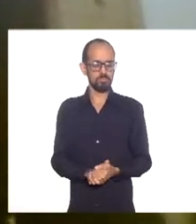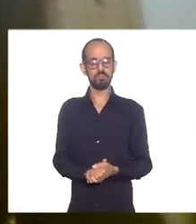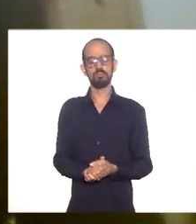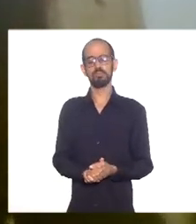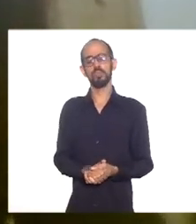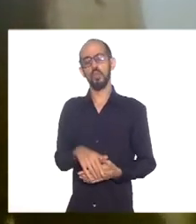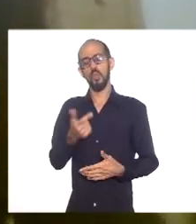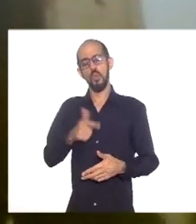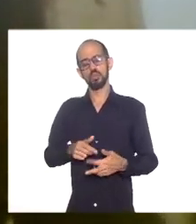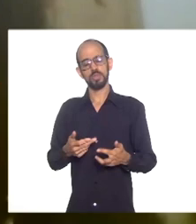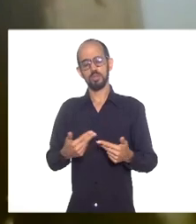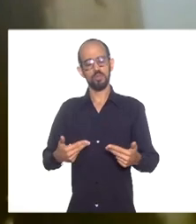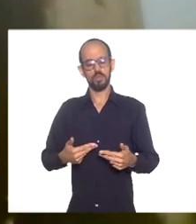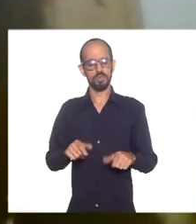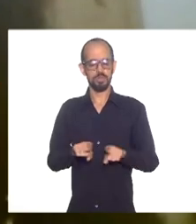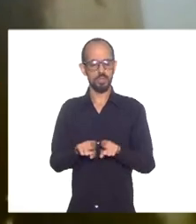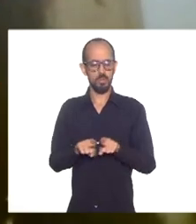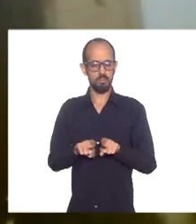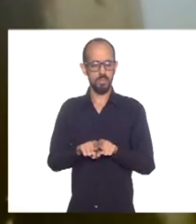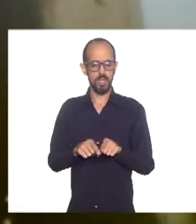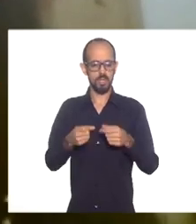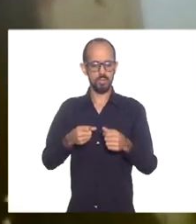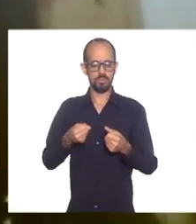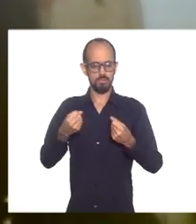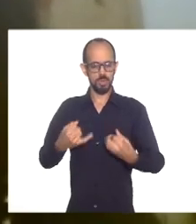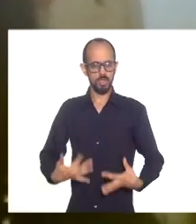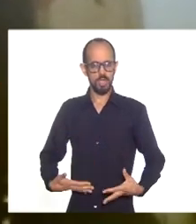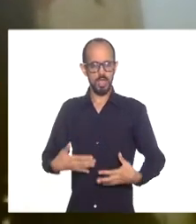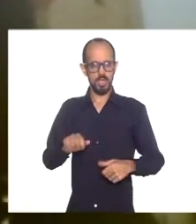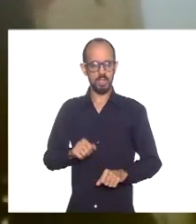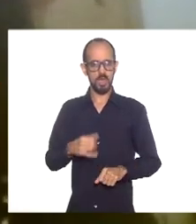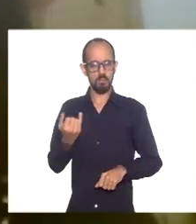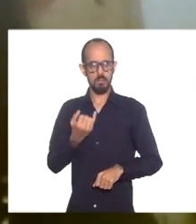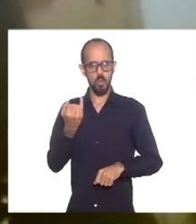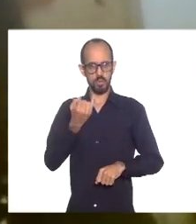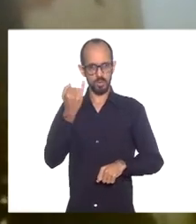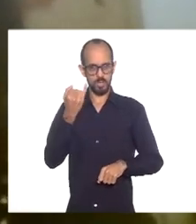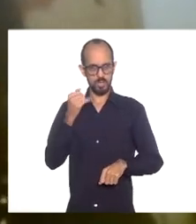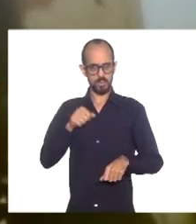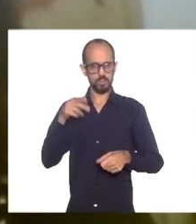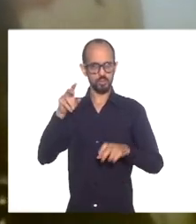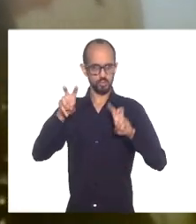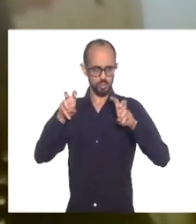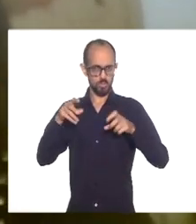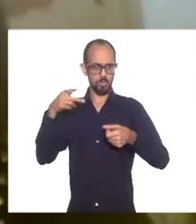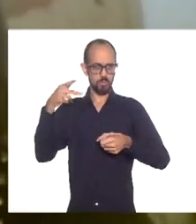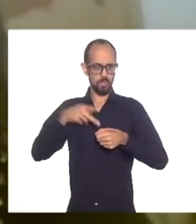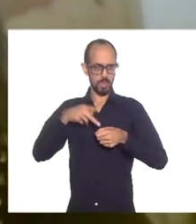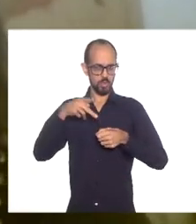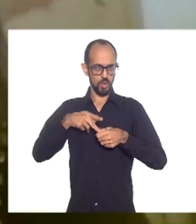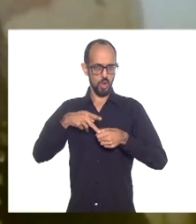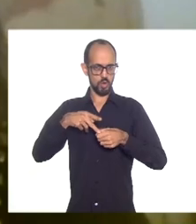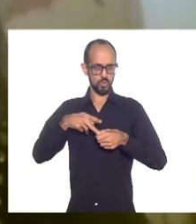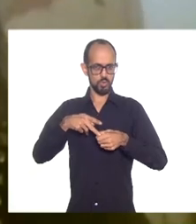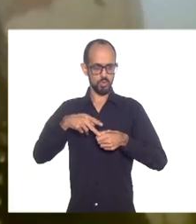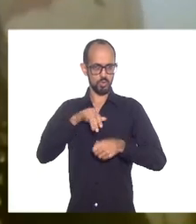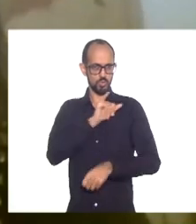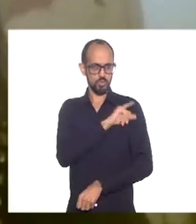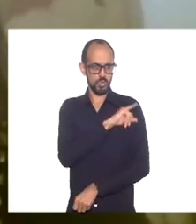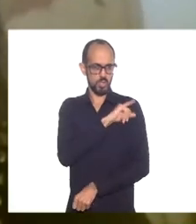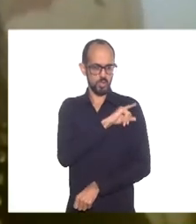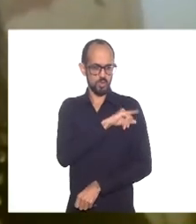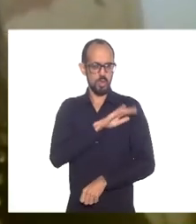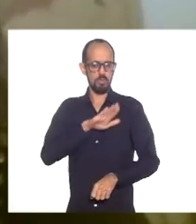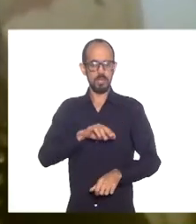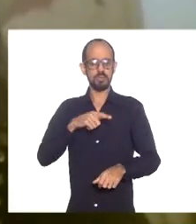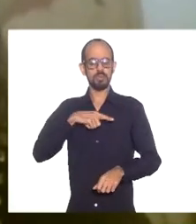Uma outra questão que eu falei, né, eu falei da importância do petróleo para o estado do Rio de Janeiro, mas eu queria também falar da importância do